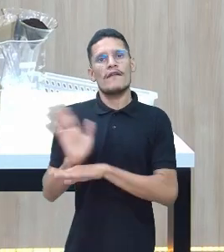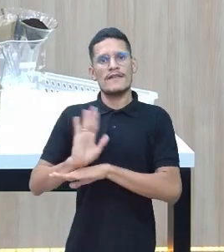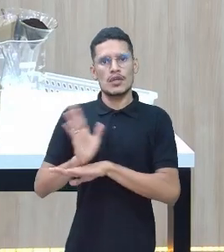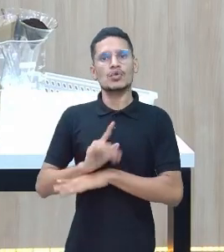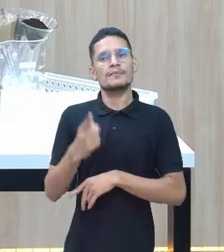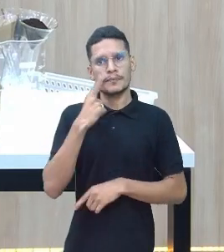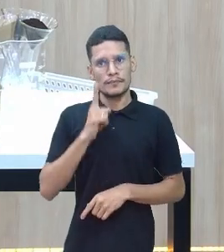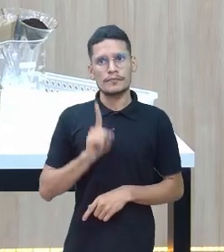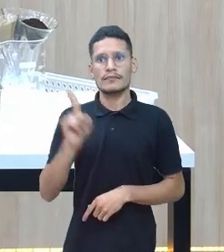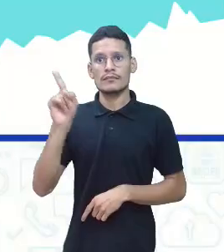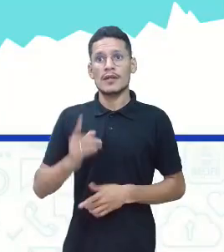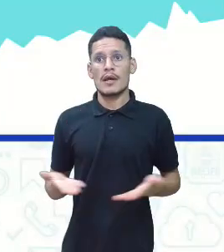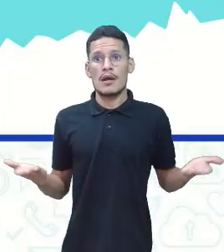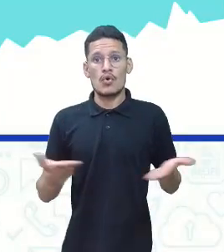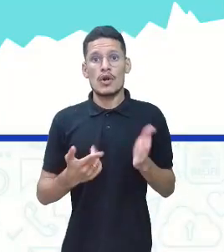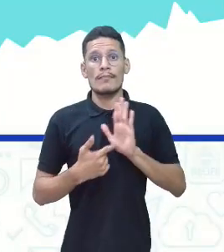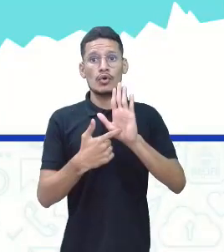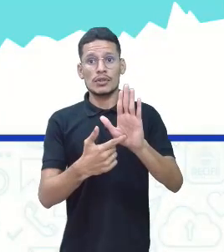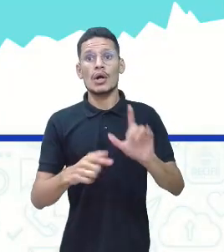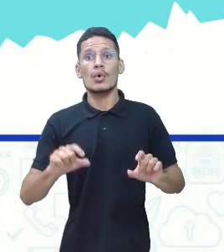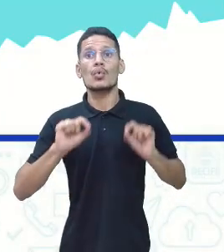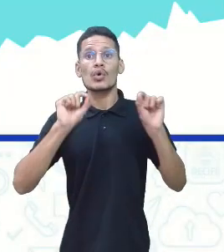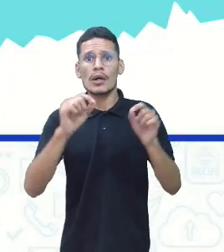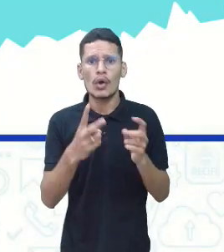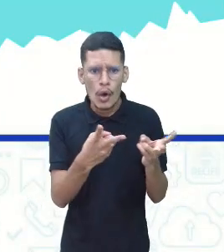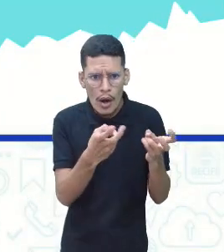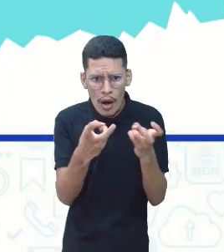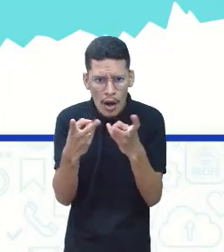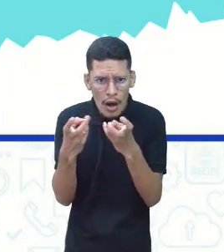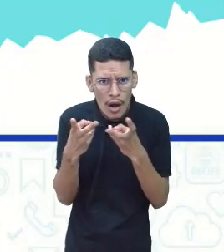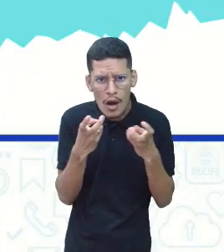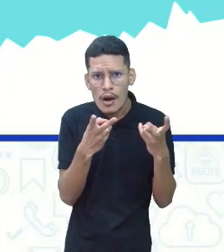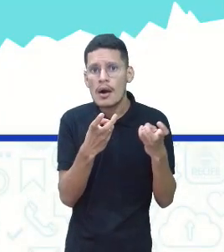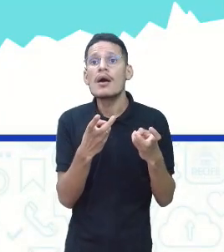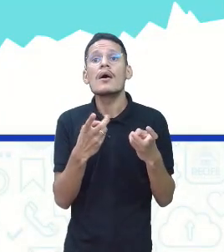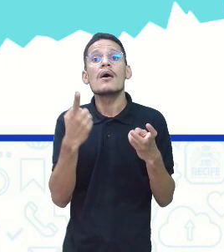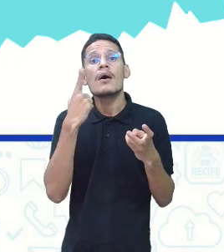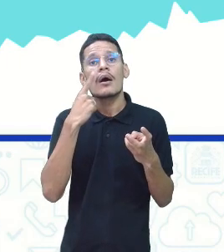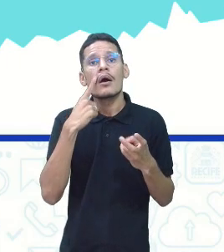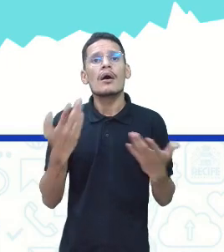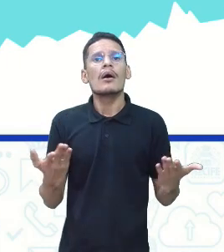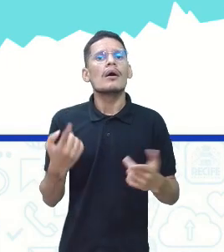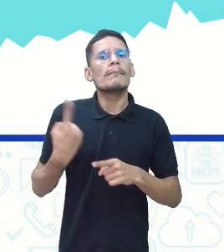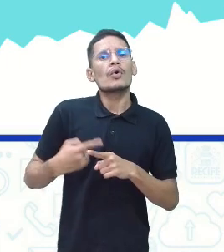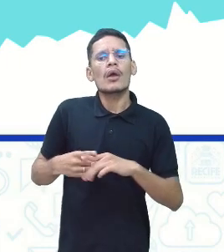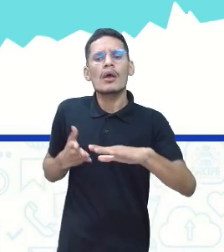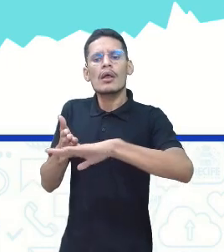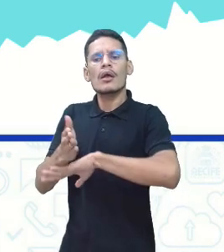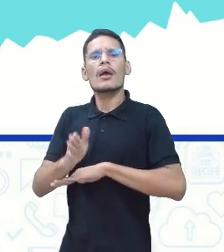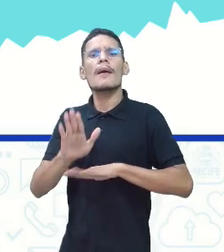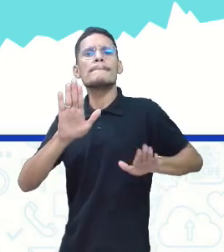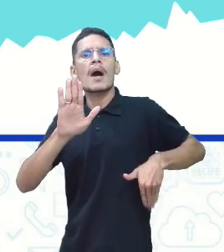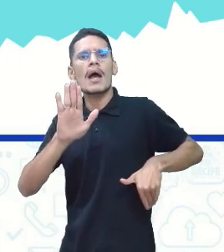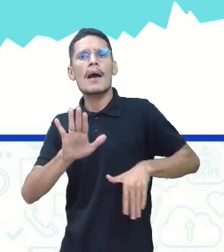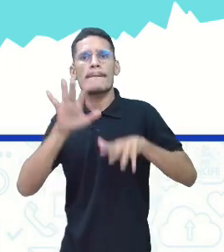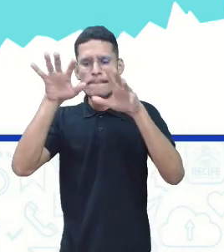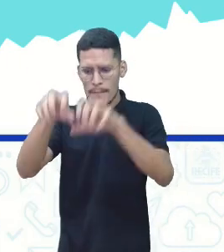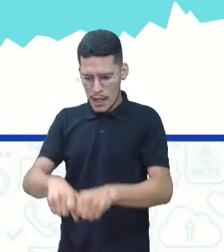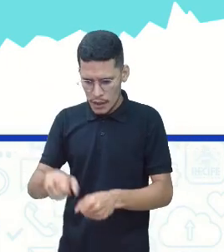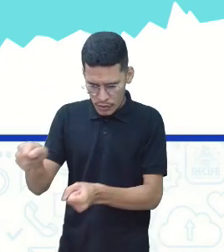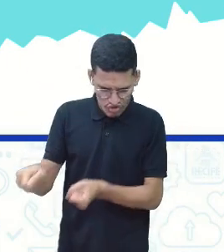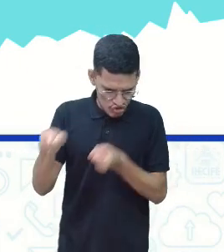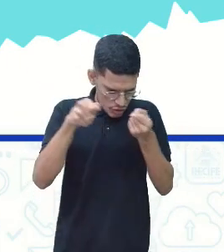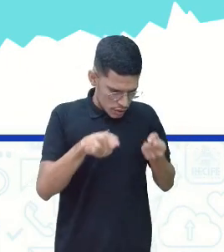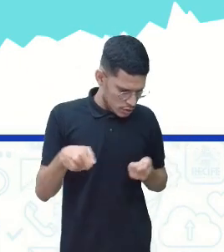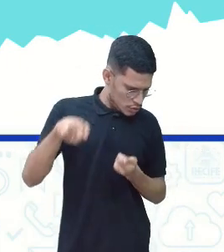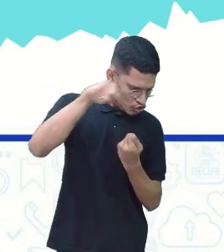esse outro vídeo, eu trouxe para vocês a questão da observação. Porque a gente vai lá na praia, traz um balde de água,